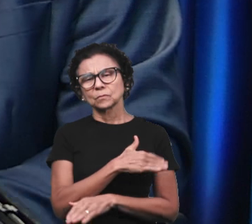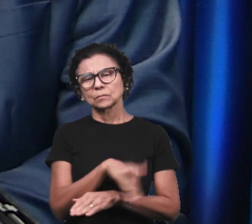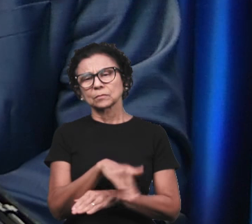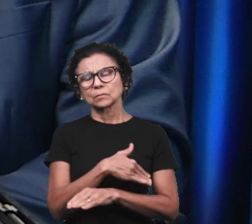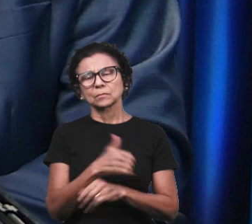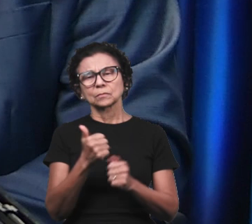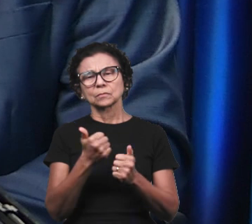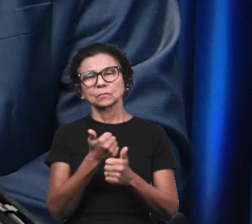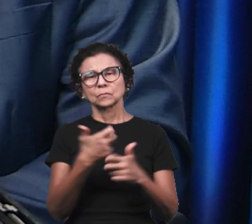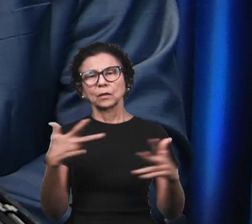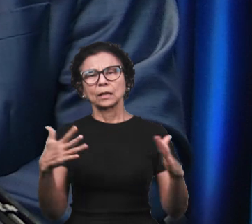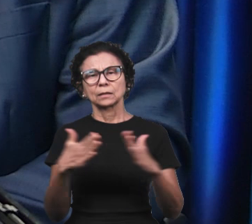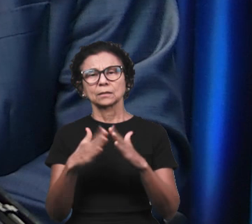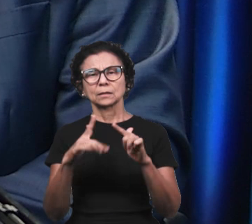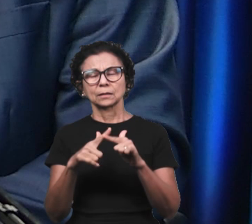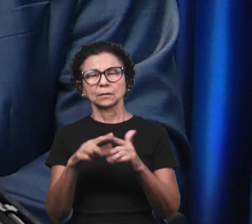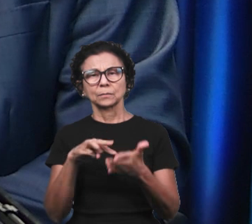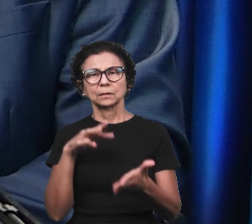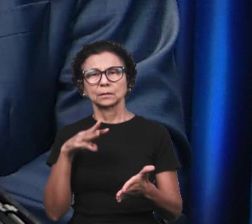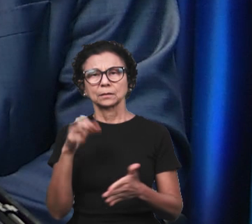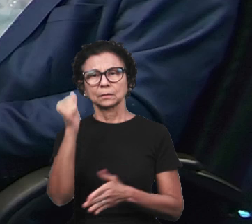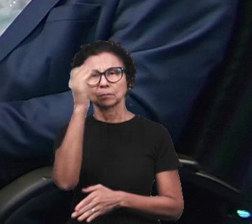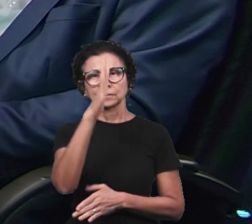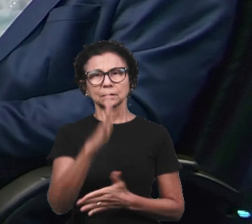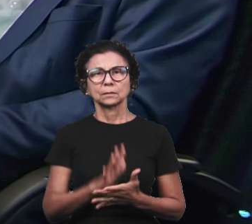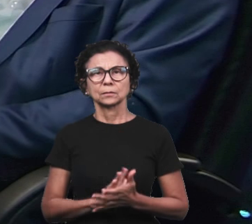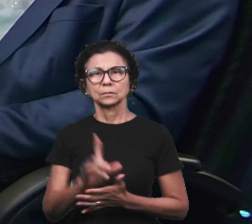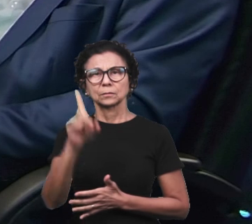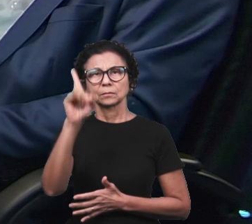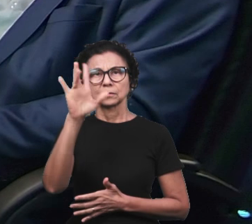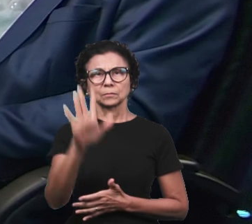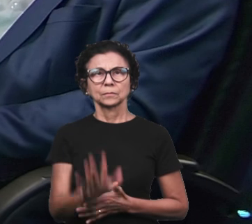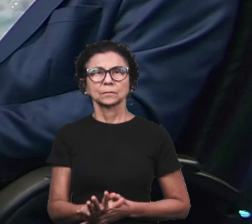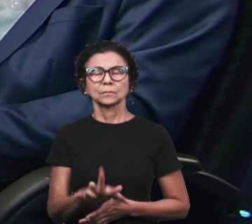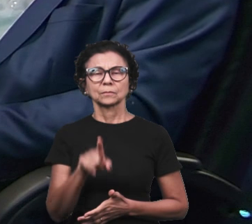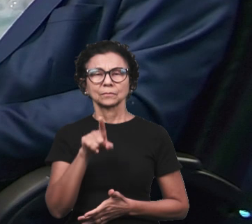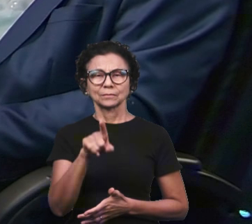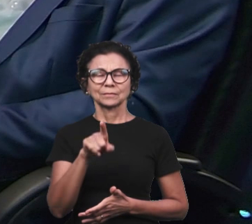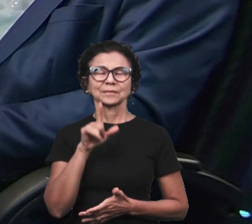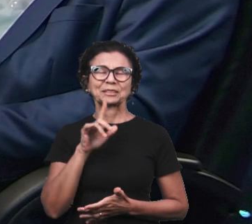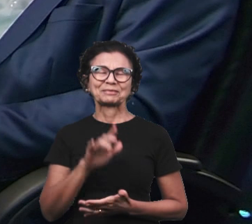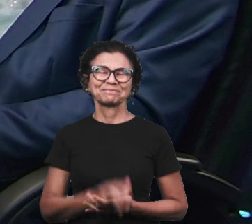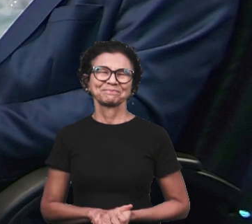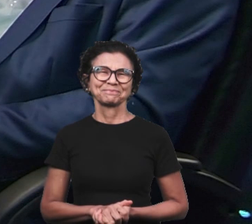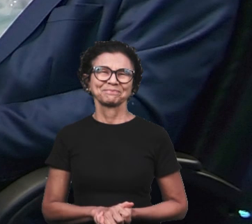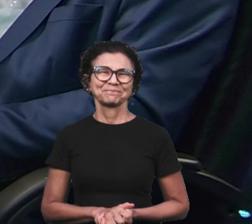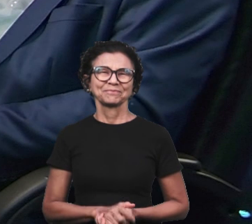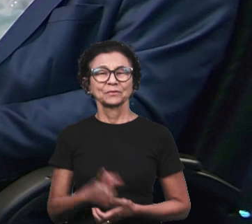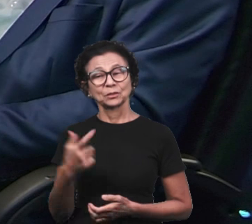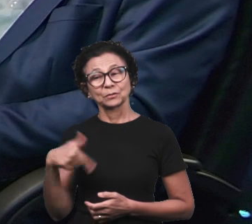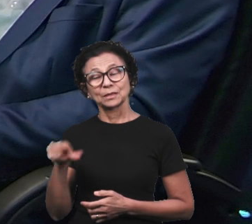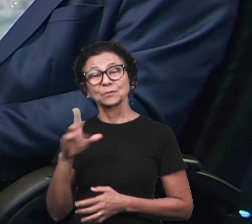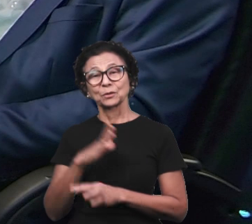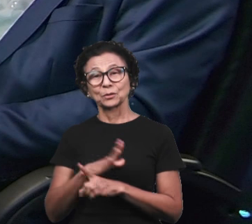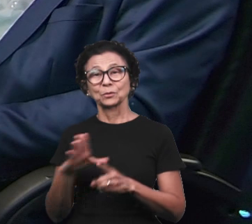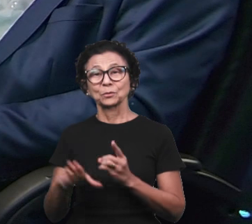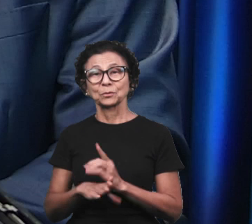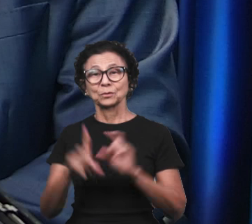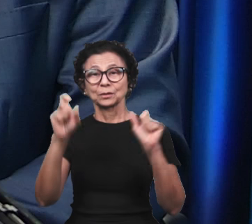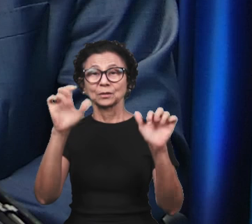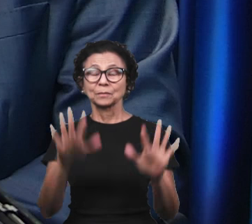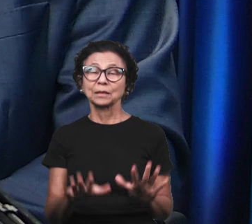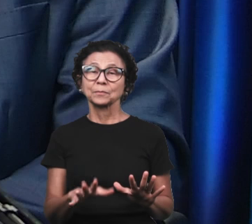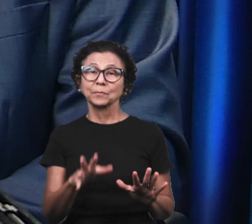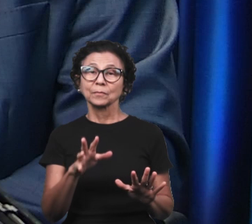endereços em todo o Brasil. E que Deus possa abençoar a sua vida quando você estiver lá, né? E se não